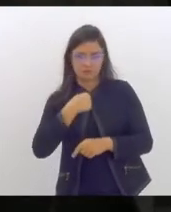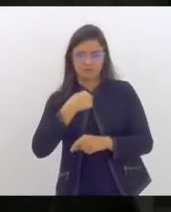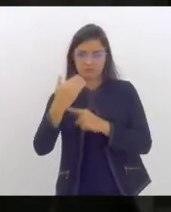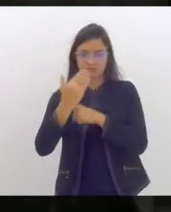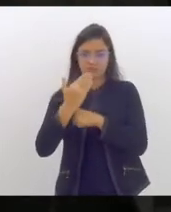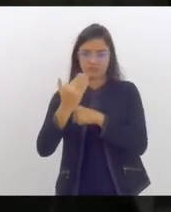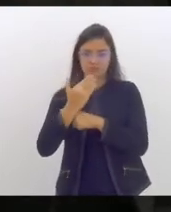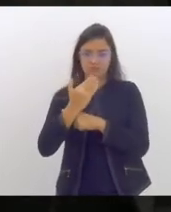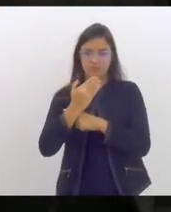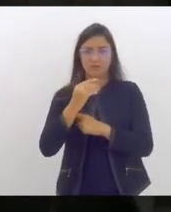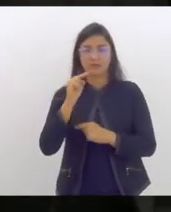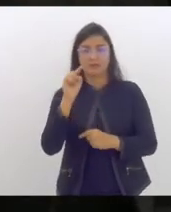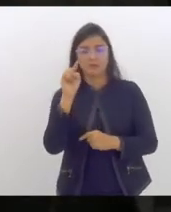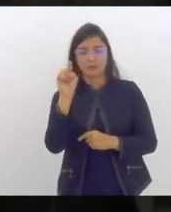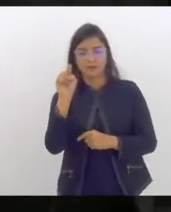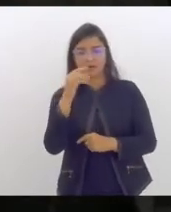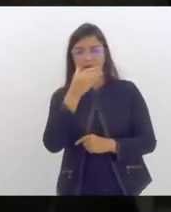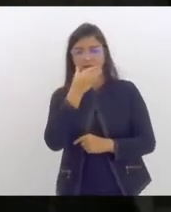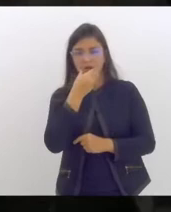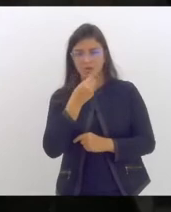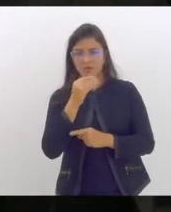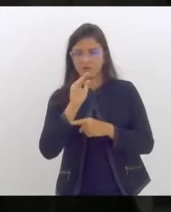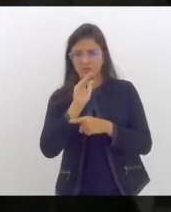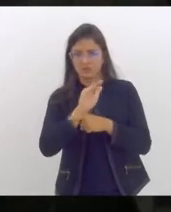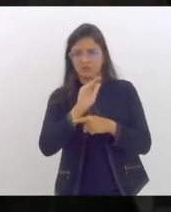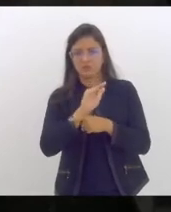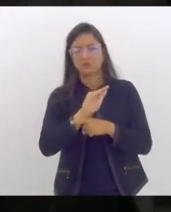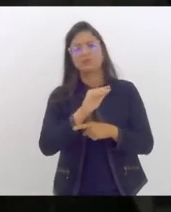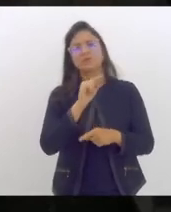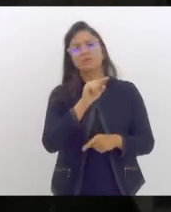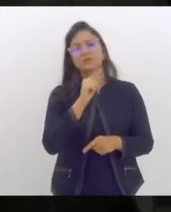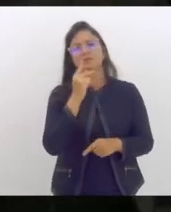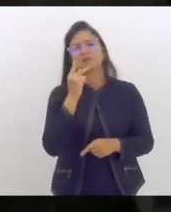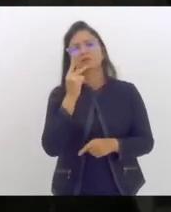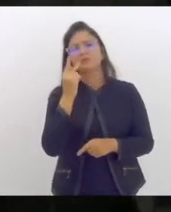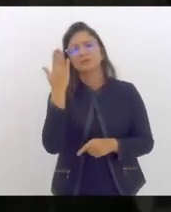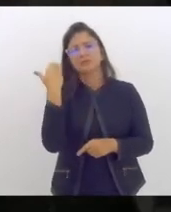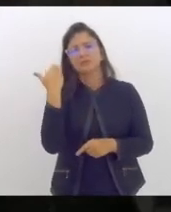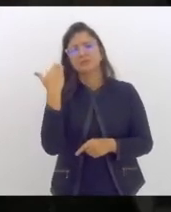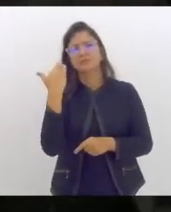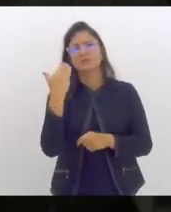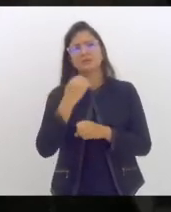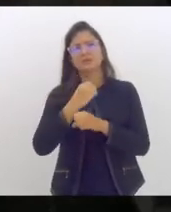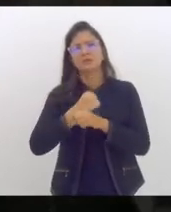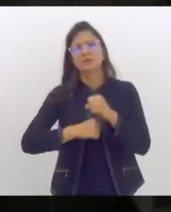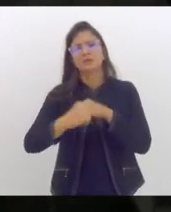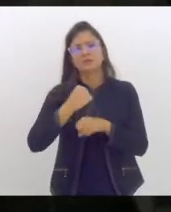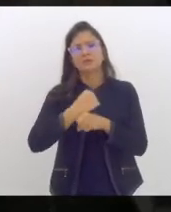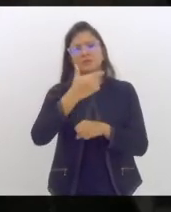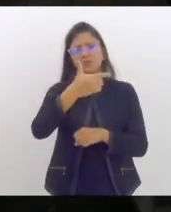me procurou em dezembro de 21, né, e